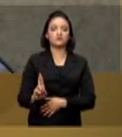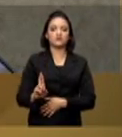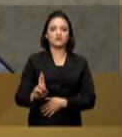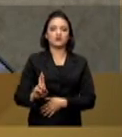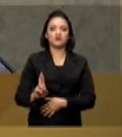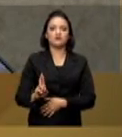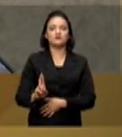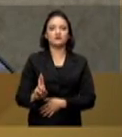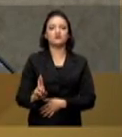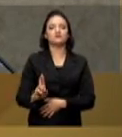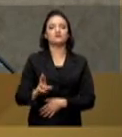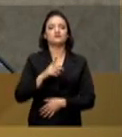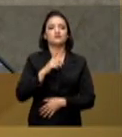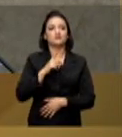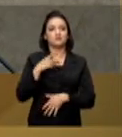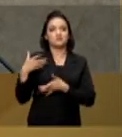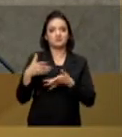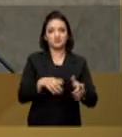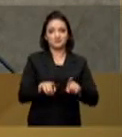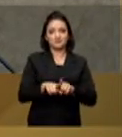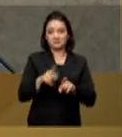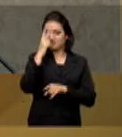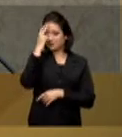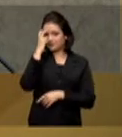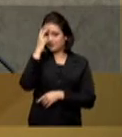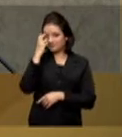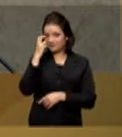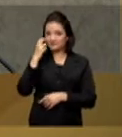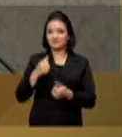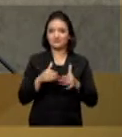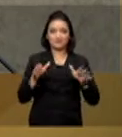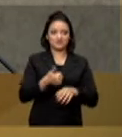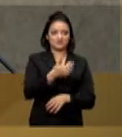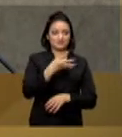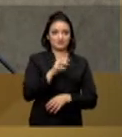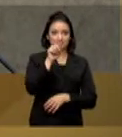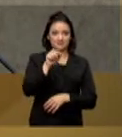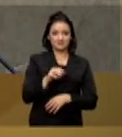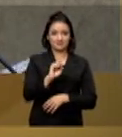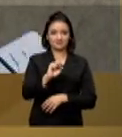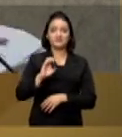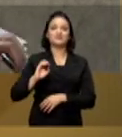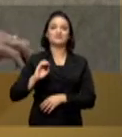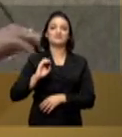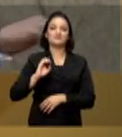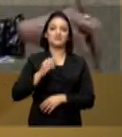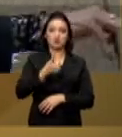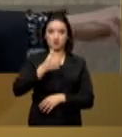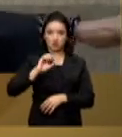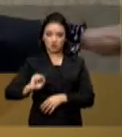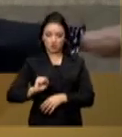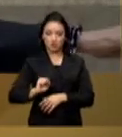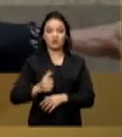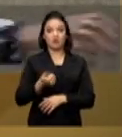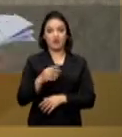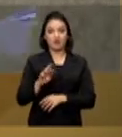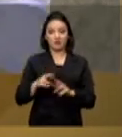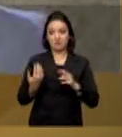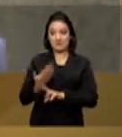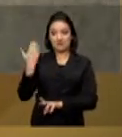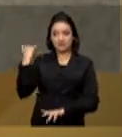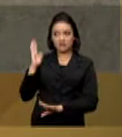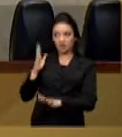Aras. Abriu-se a sessão às 14 horas e 18 minutos, sendo lida e aprovada a ata da sessão anterior. Não havendo